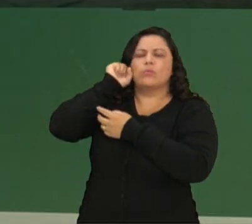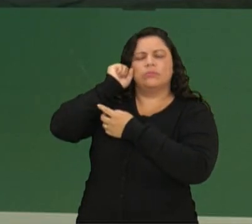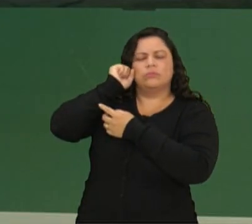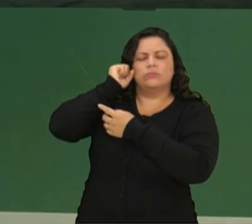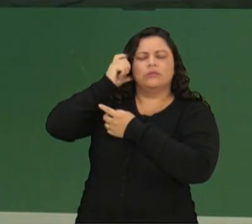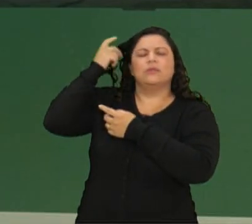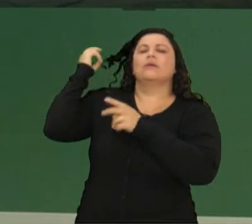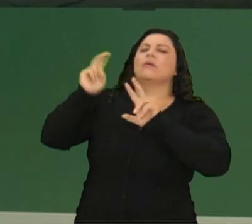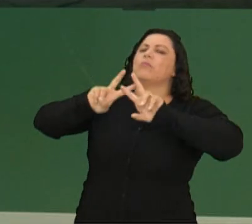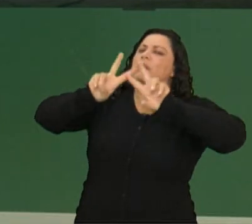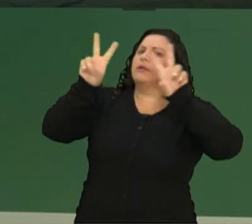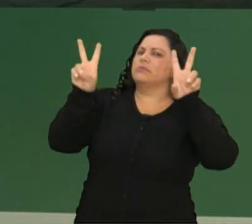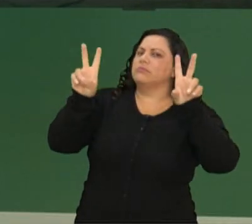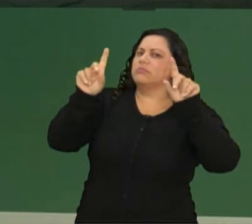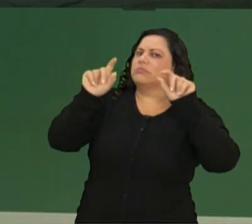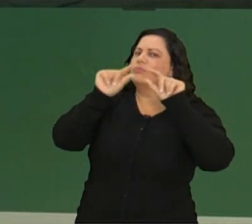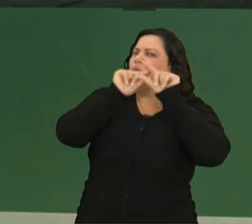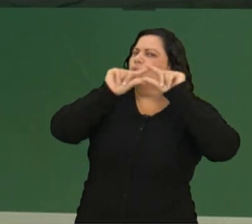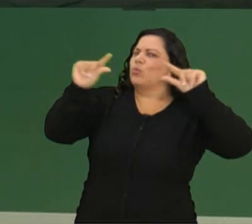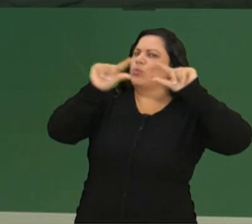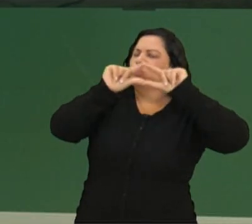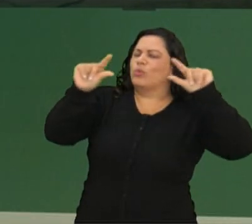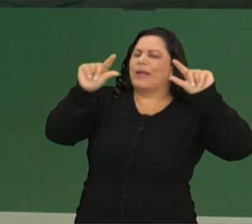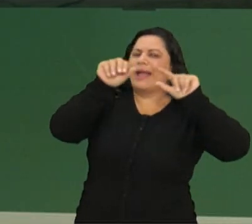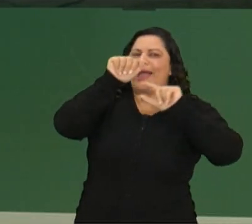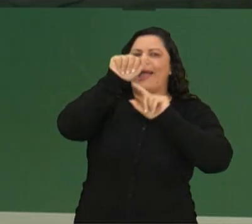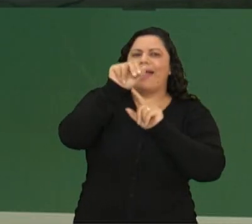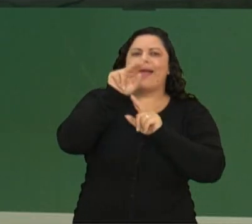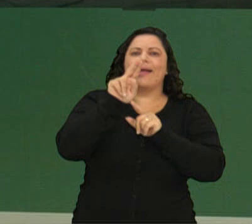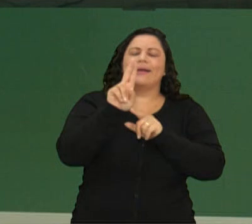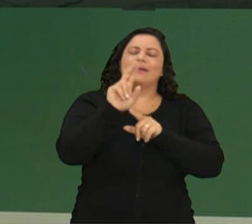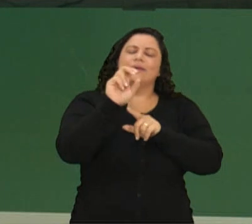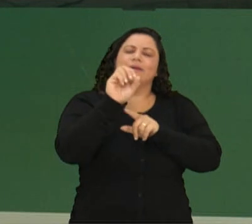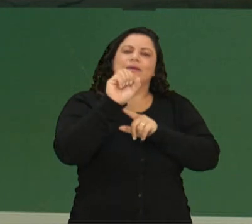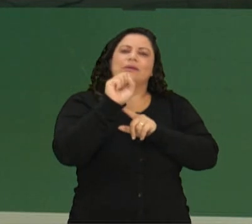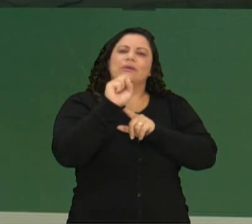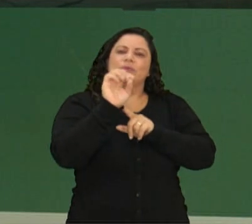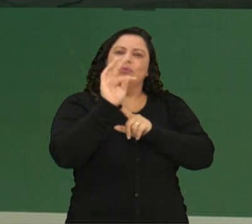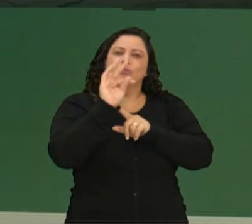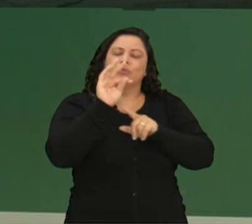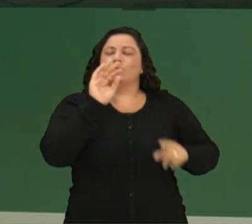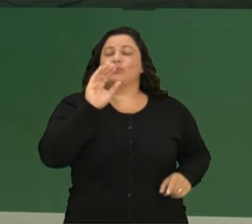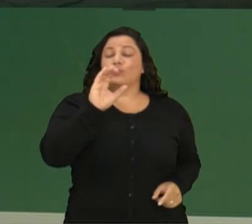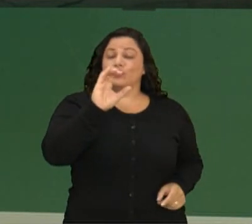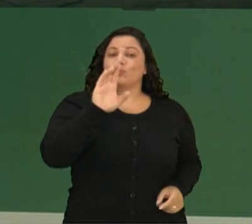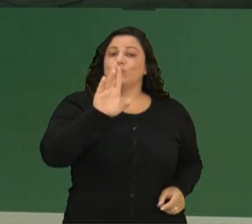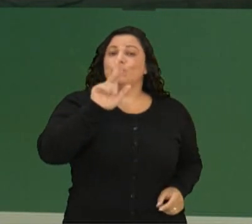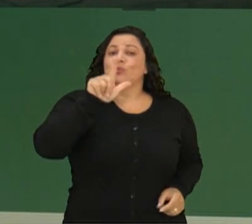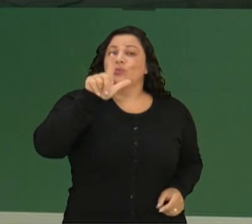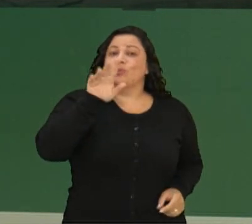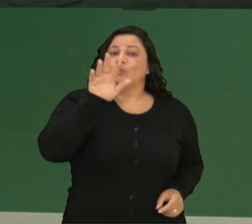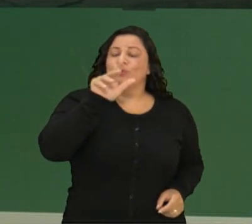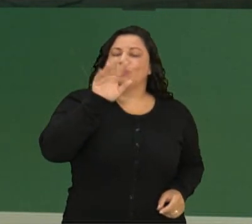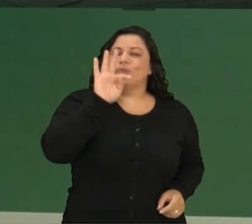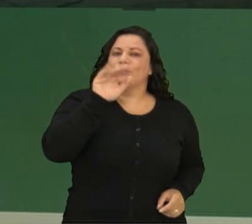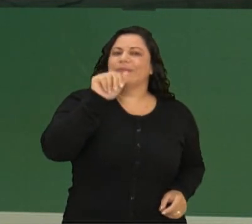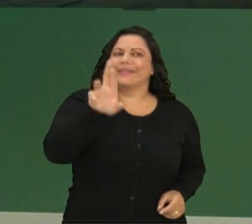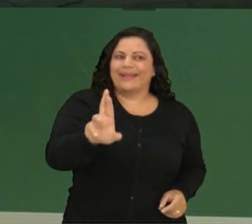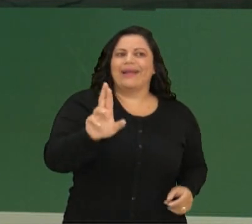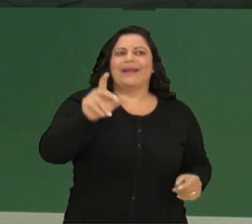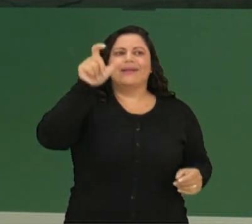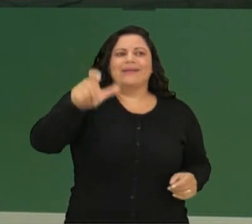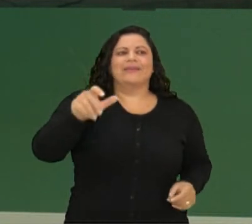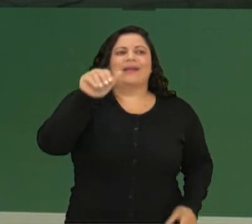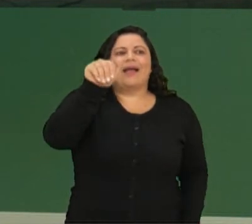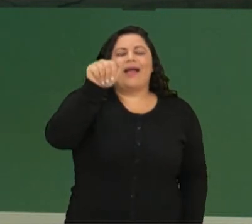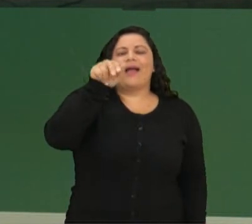o termo correto é auscultar, tá? Pra gente soa estranho, né, de ouvir assim na primeira vez, mas é o termo correto,